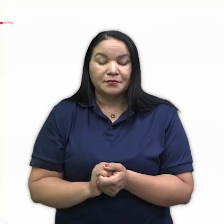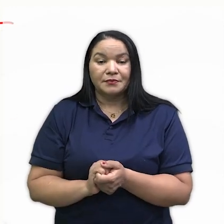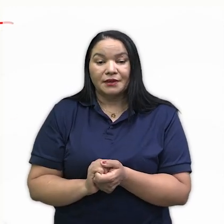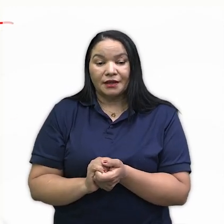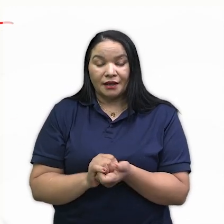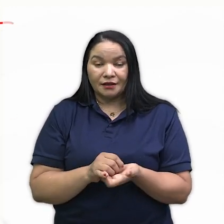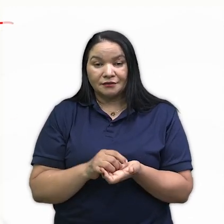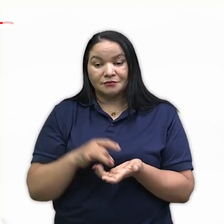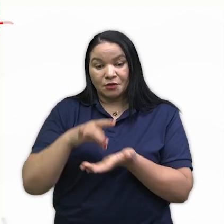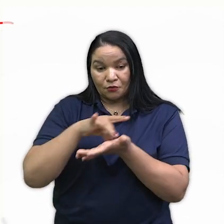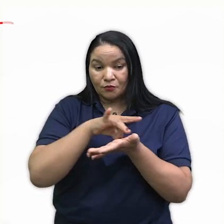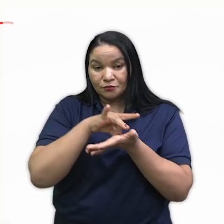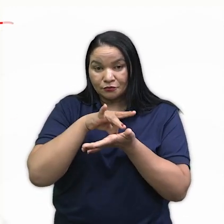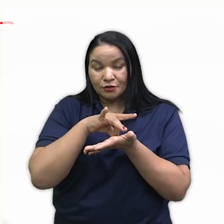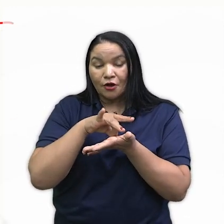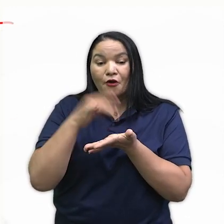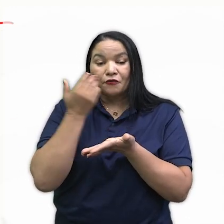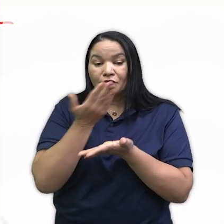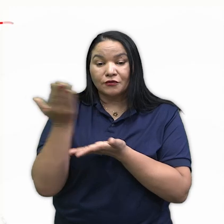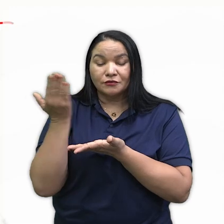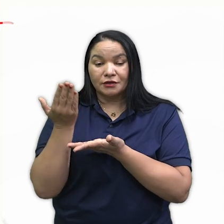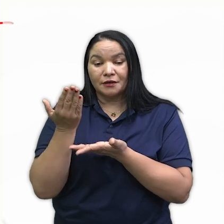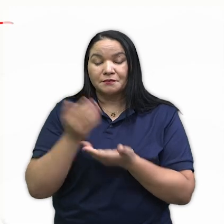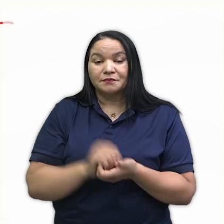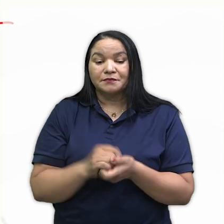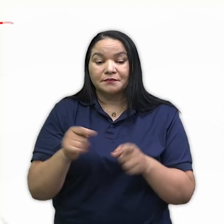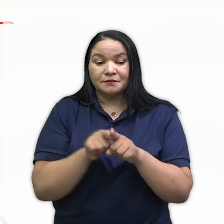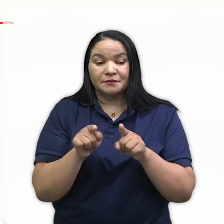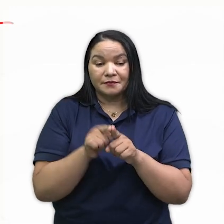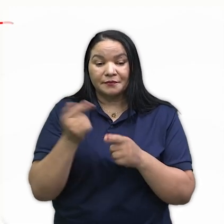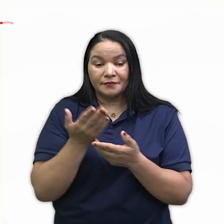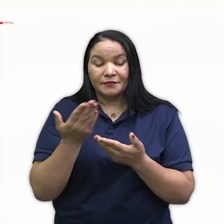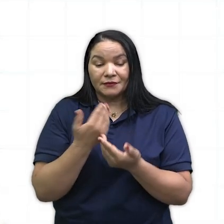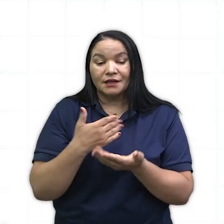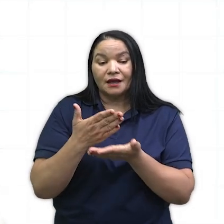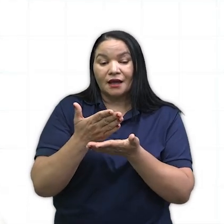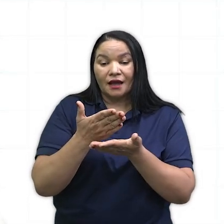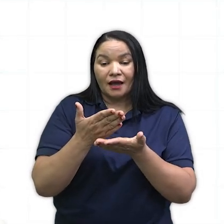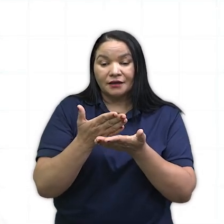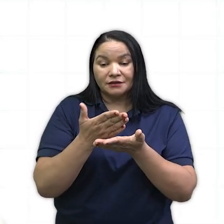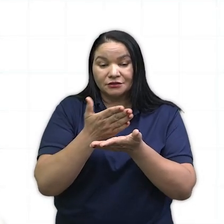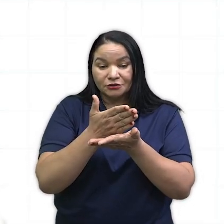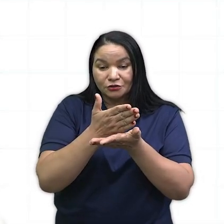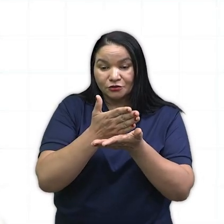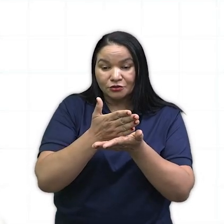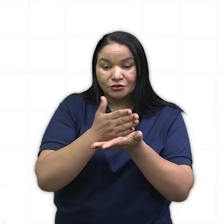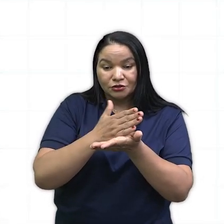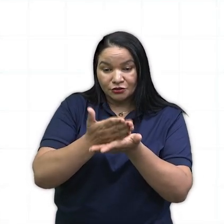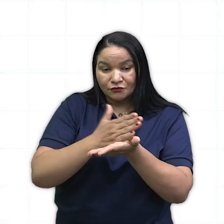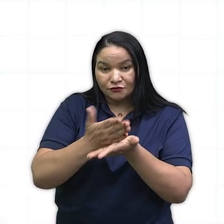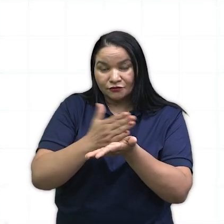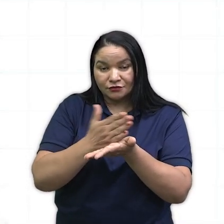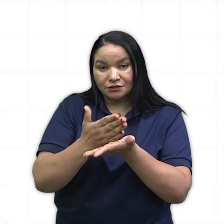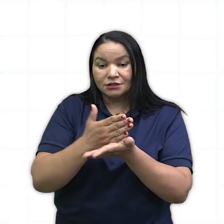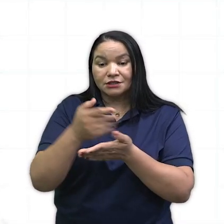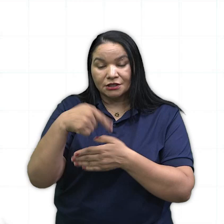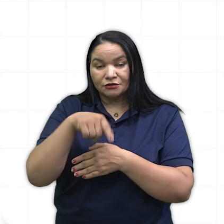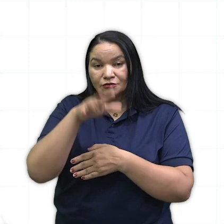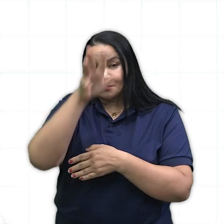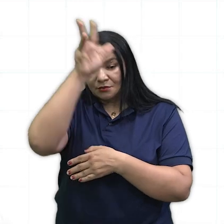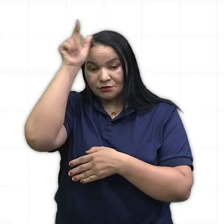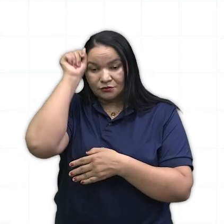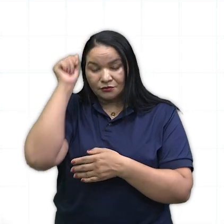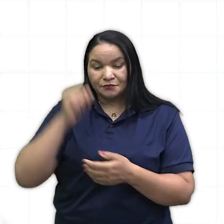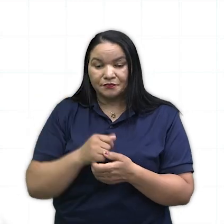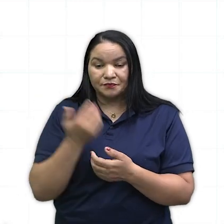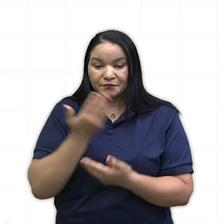onde a gente pode observar essas fronteiras e também essas divisas existentes aqui no estado do Amazonas. Bem, estão